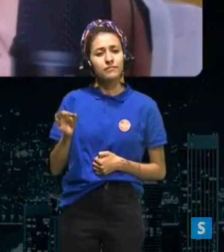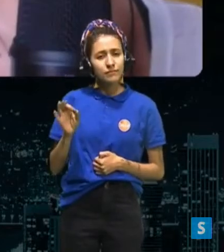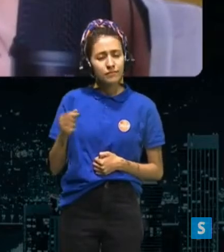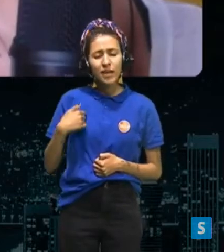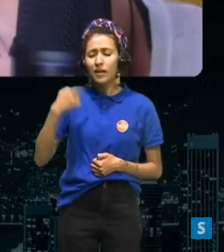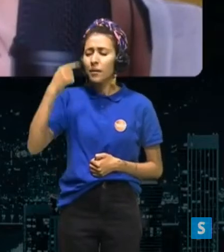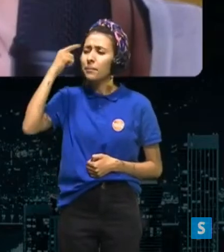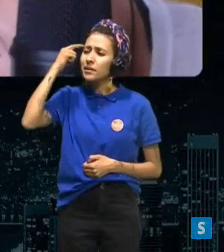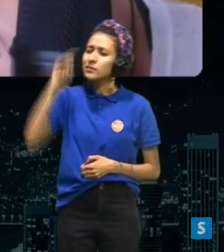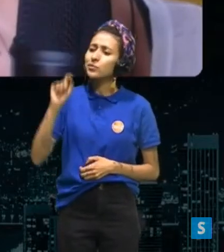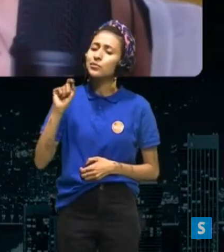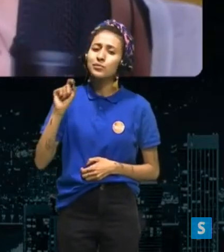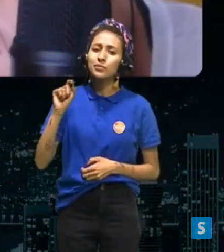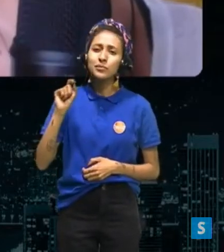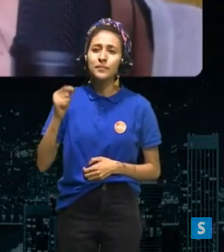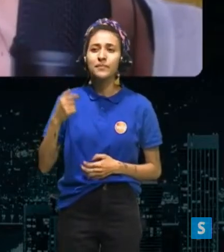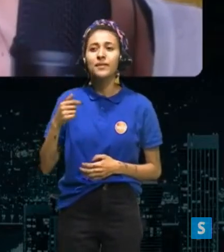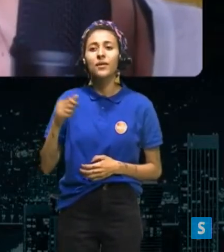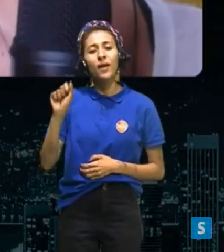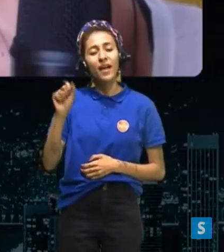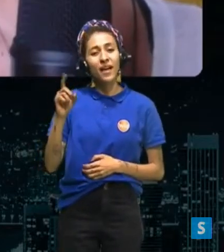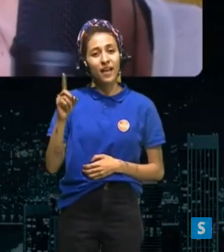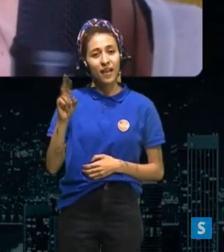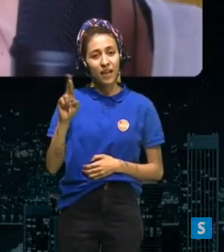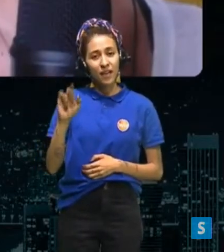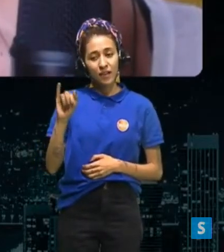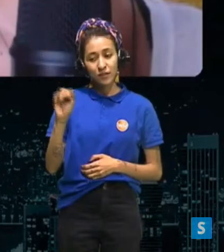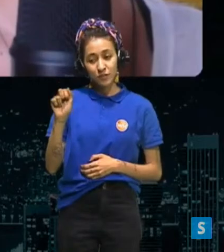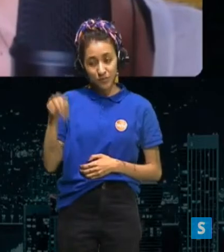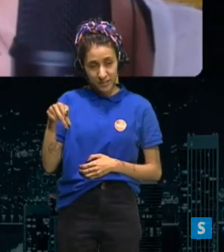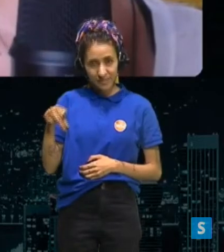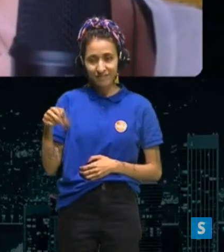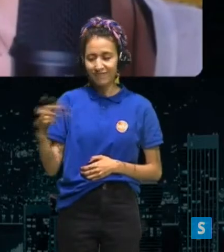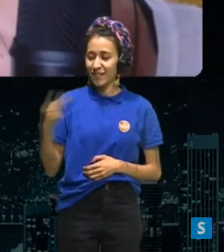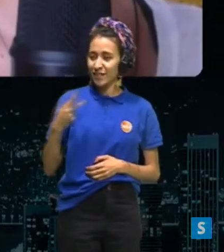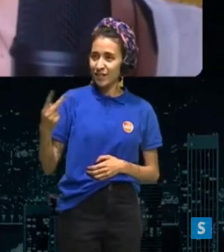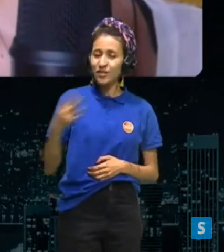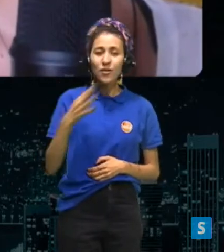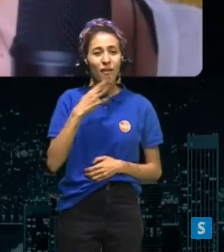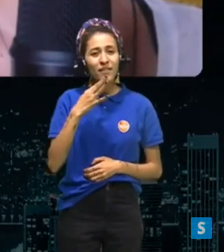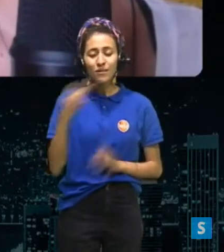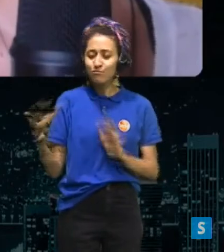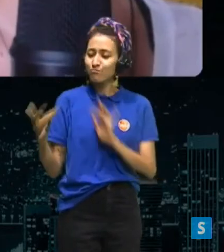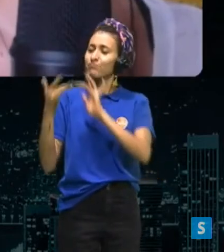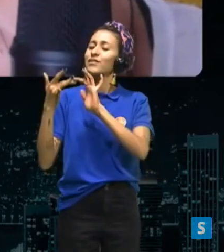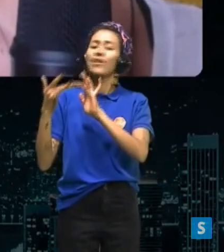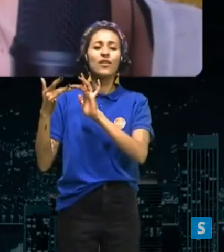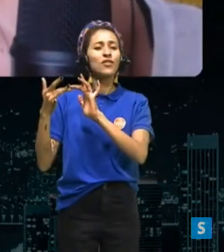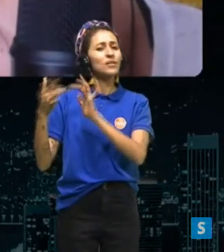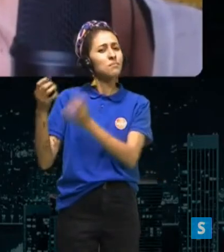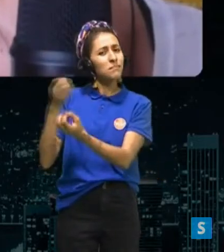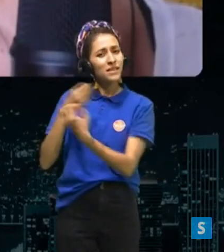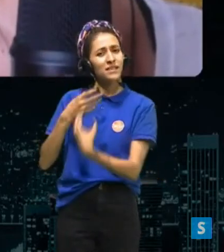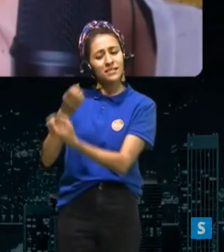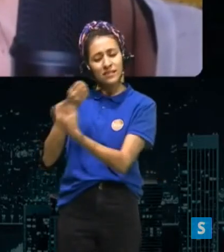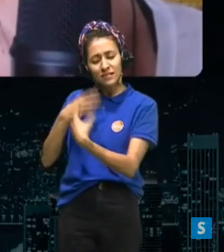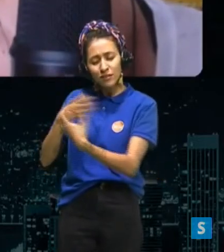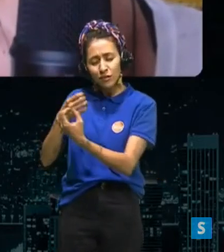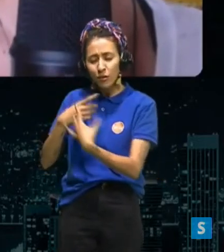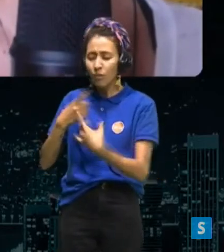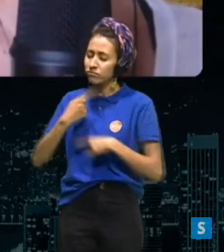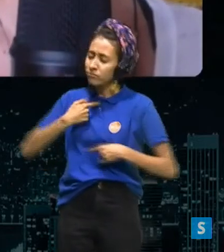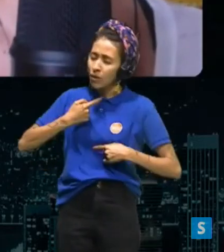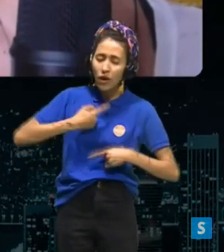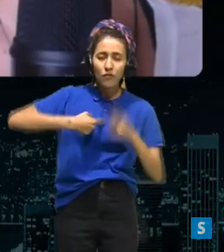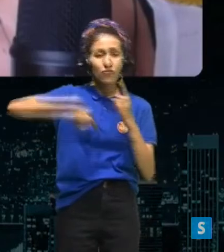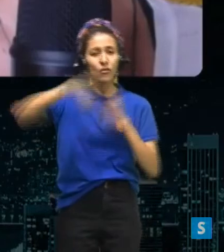muito depois de conhecer o evento só de focarem em mim mesmo e evoluindo cuidar da saúde da mente